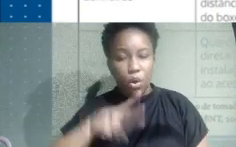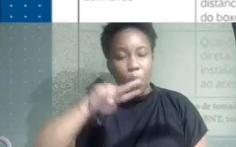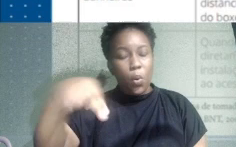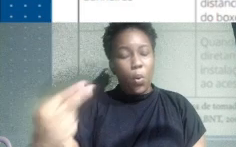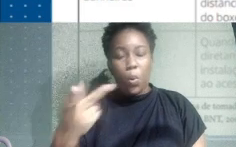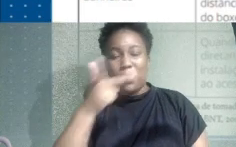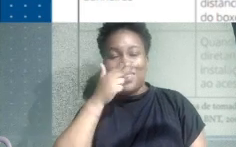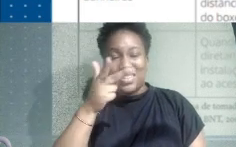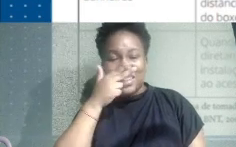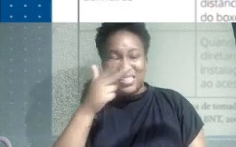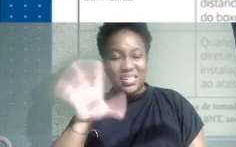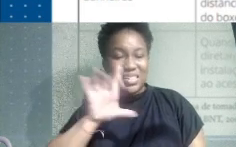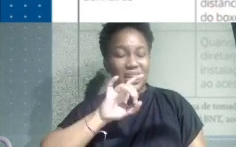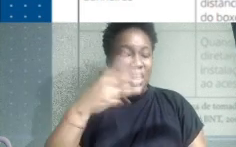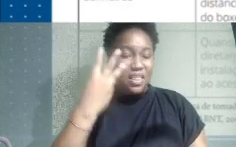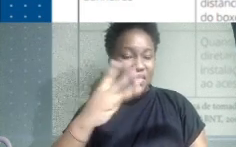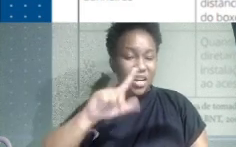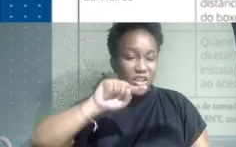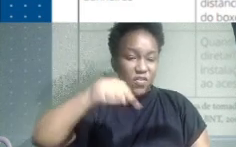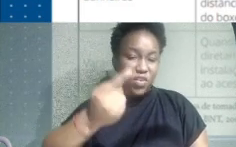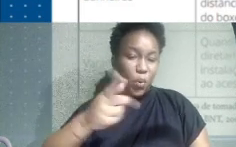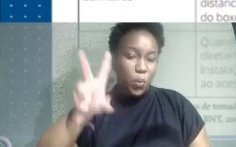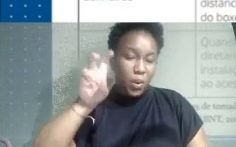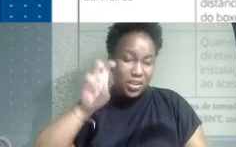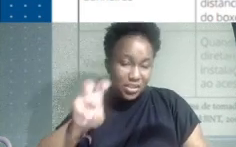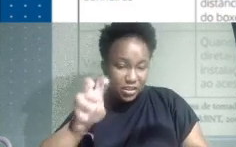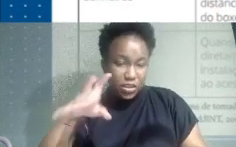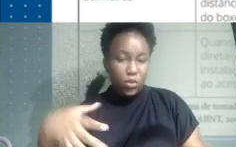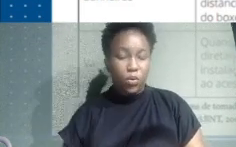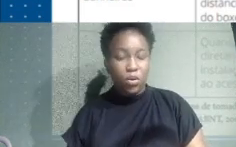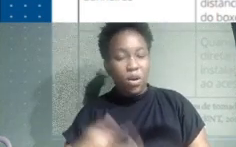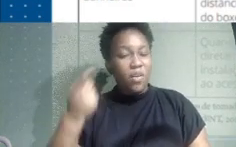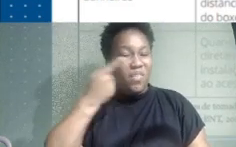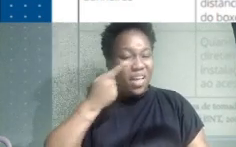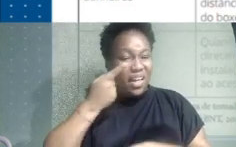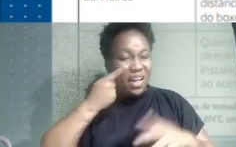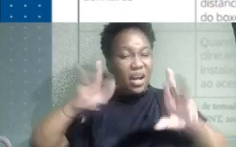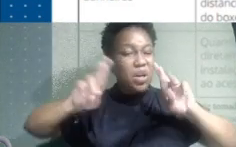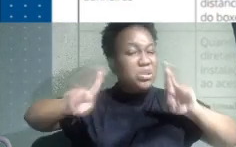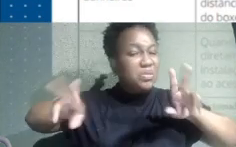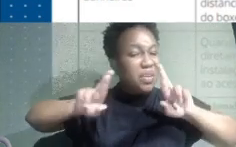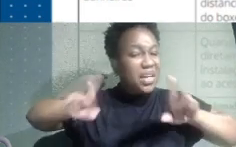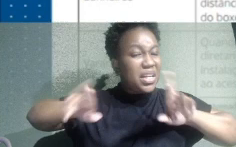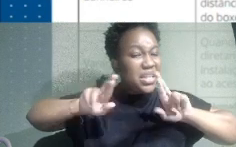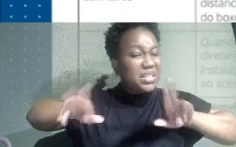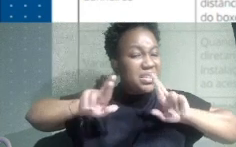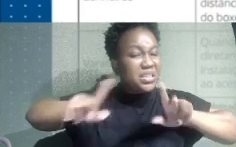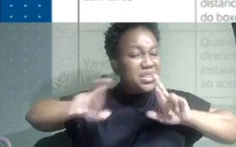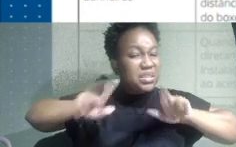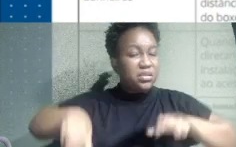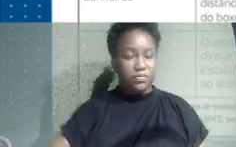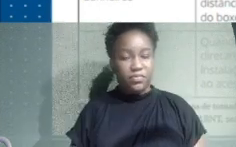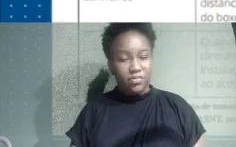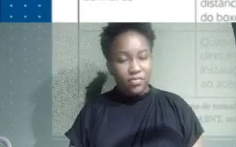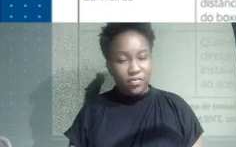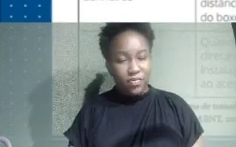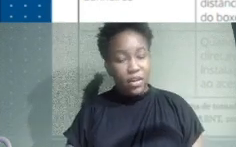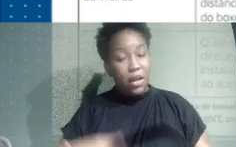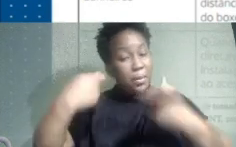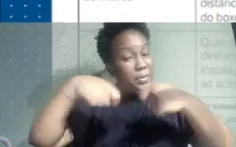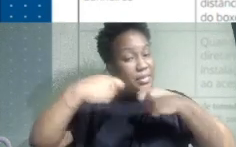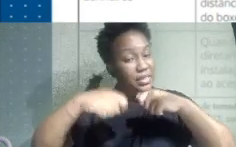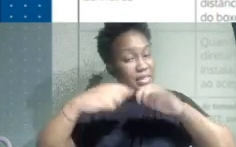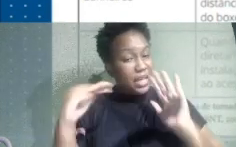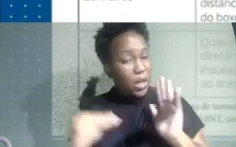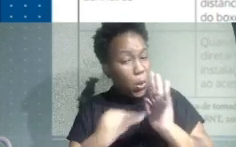tomada a cada 3,5 metros. Olha só como que difere. Num cômodo qualquer, eu precisaria de uma tomada a cada 5.